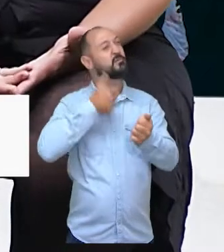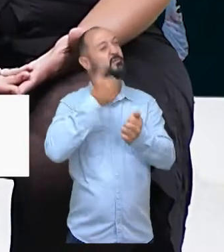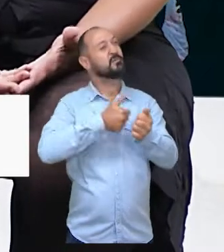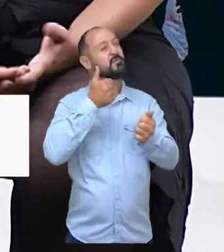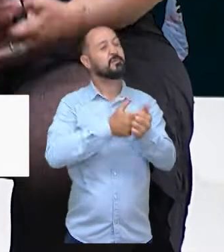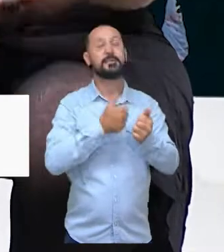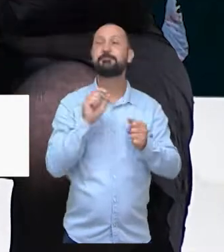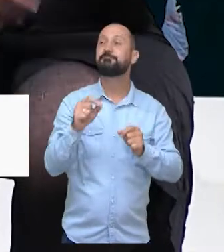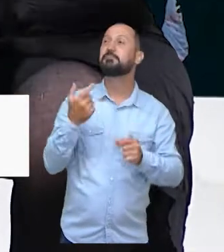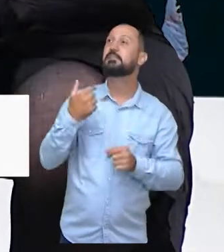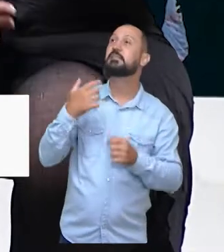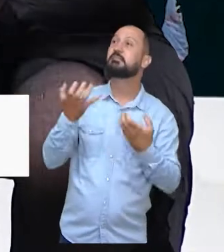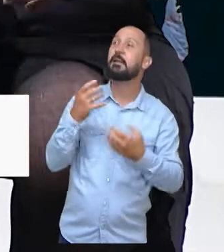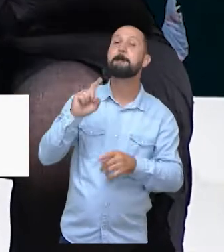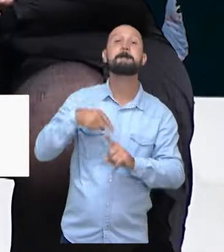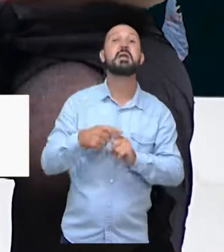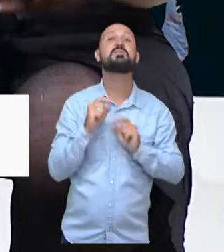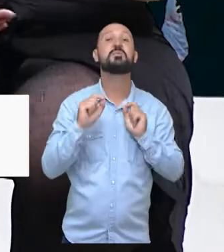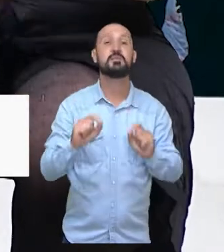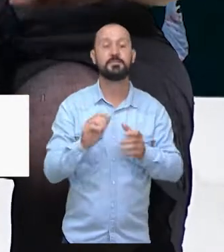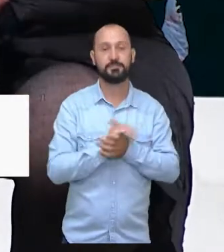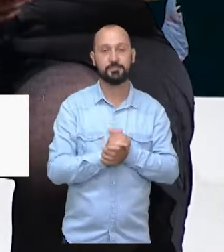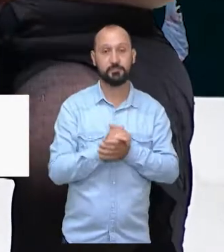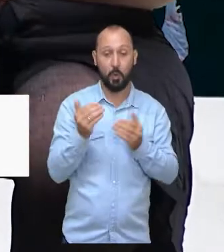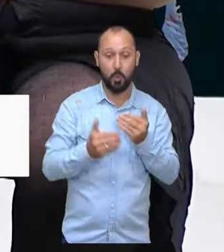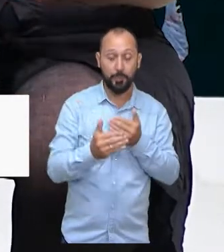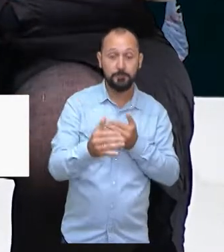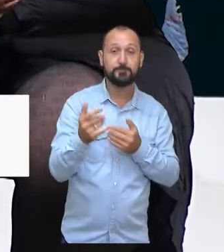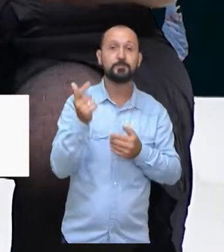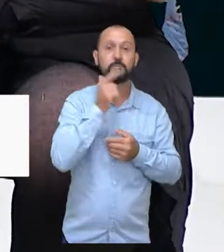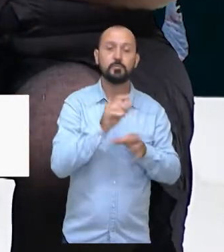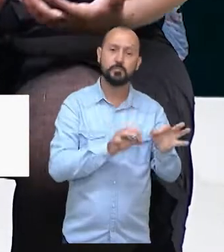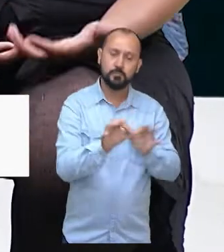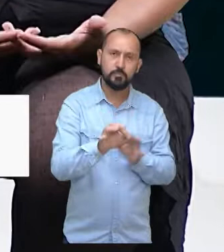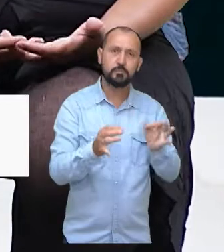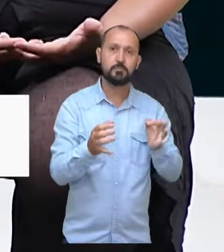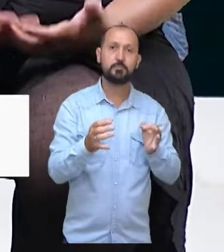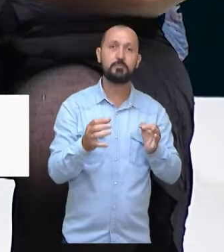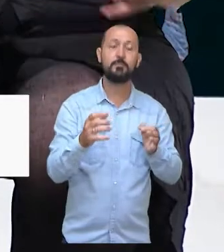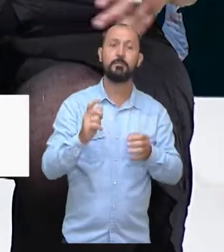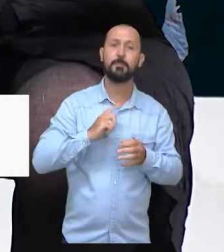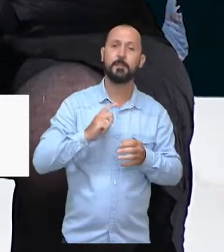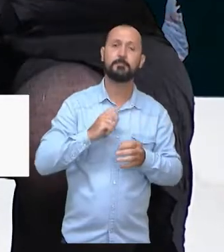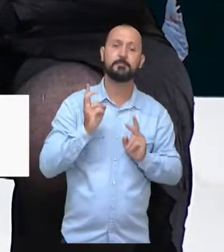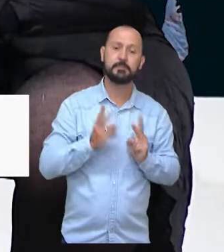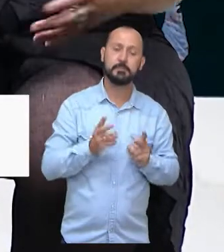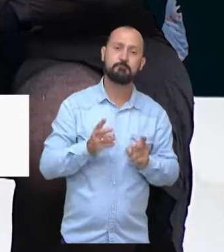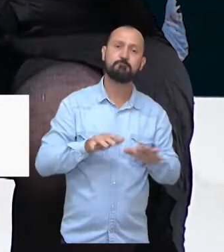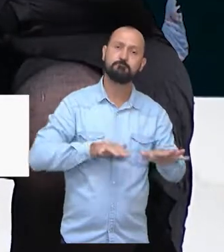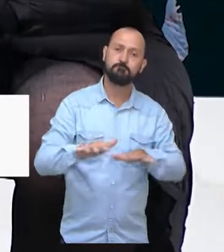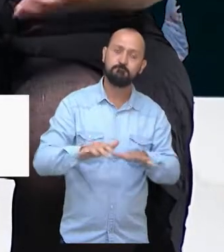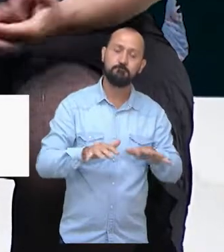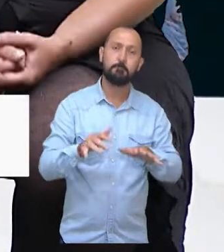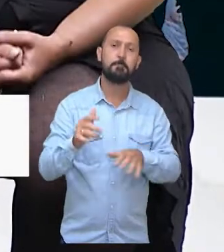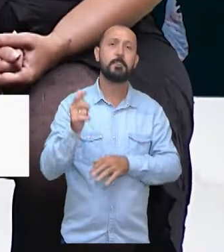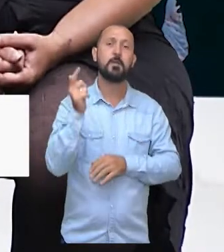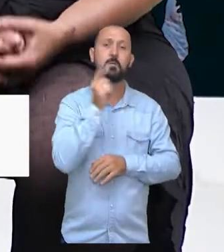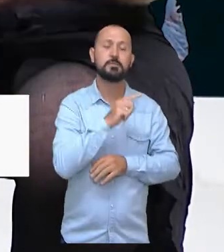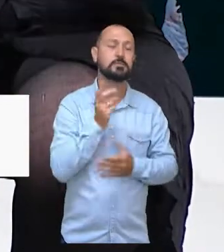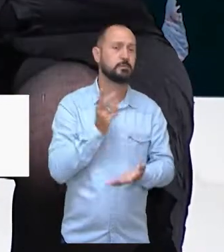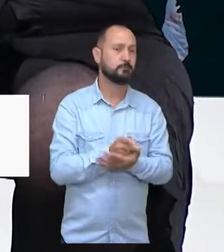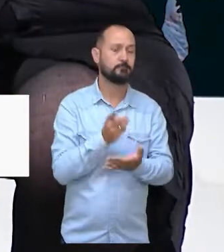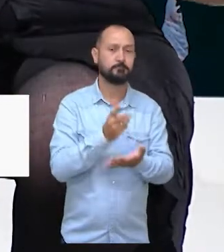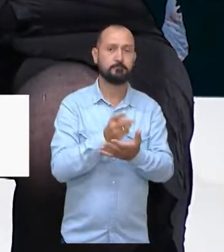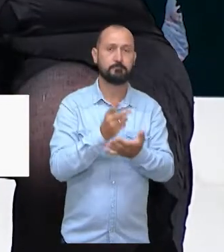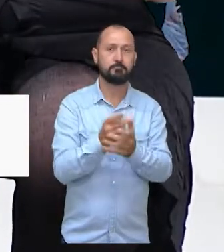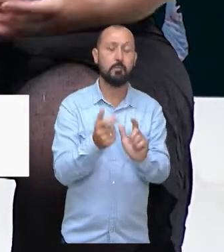que a gente quer. E aí, a partir disso, a gente consegue, se a gente estiver sempre em movimento, eu acredito que a gente consiga cada vez mais ir